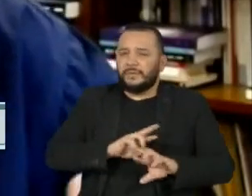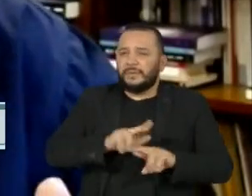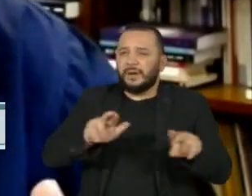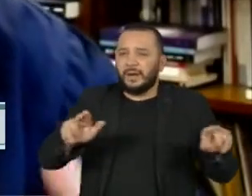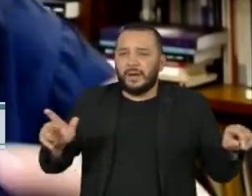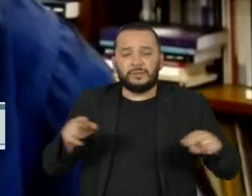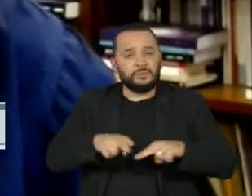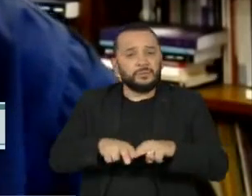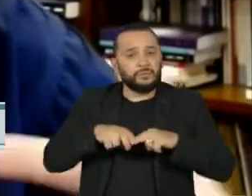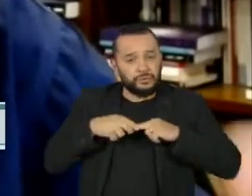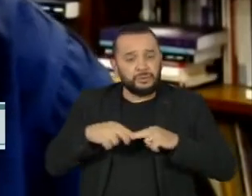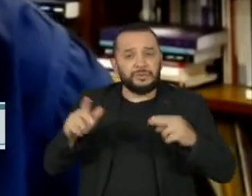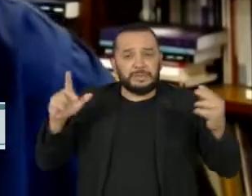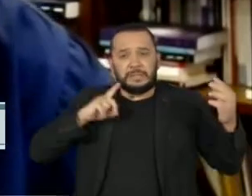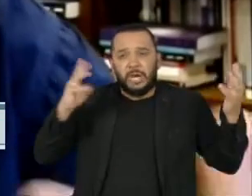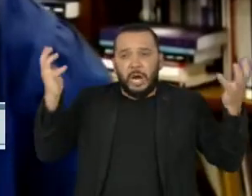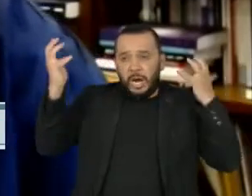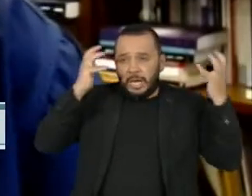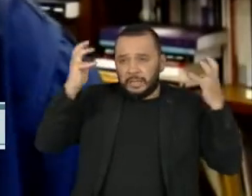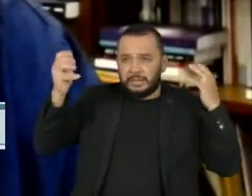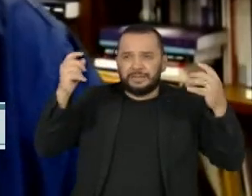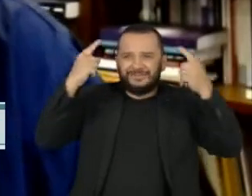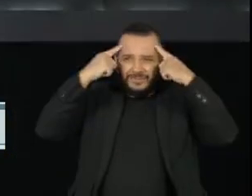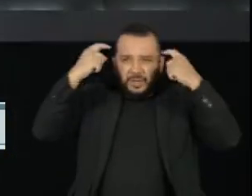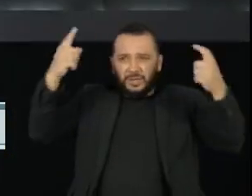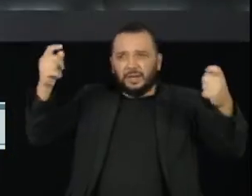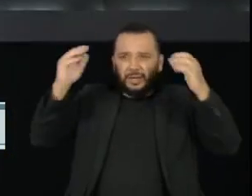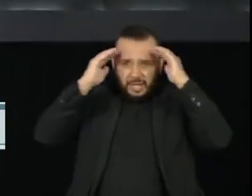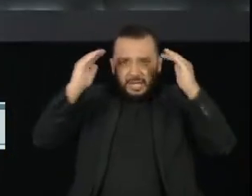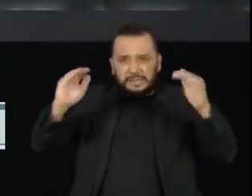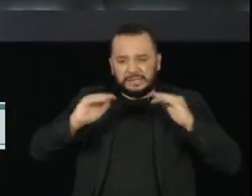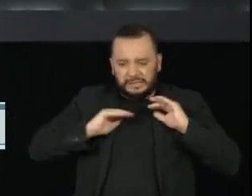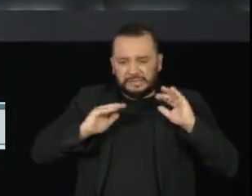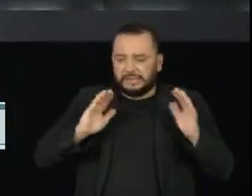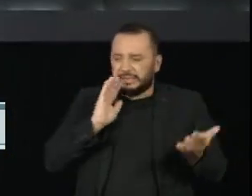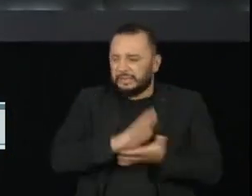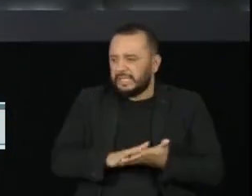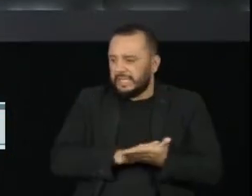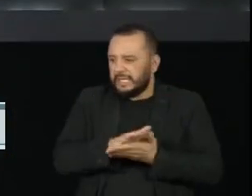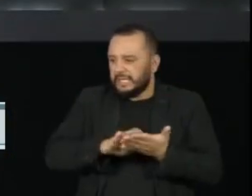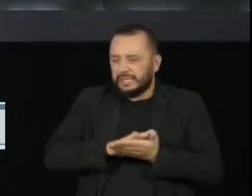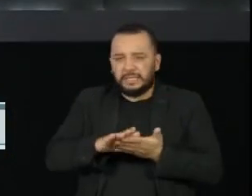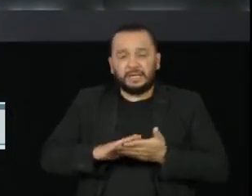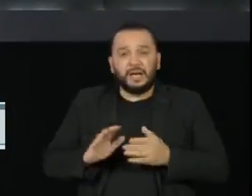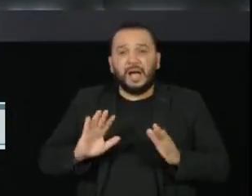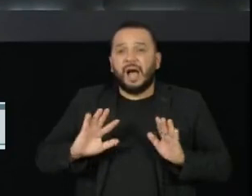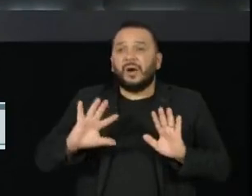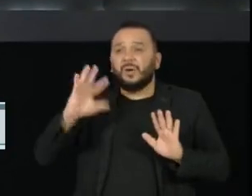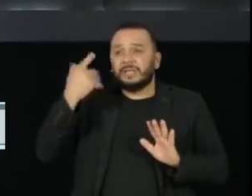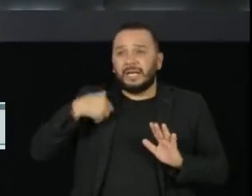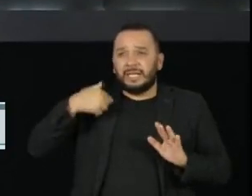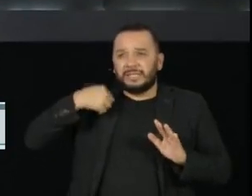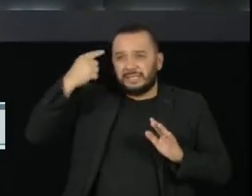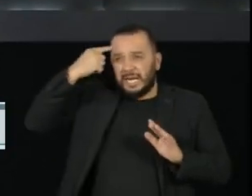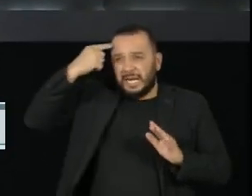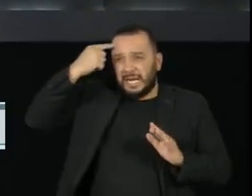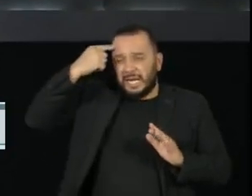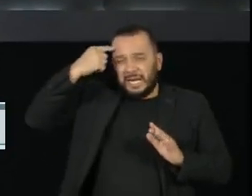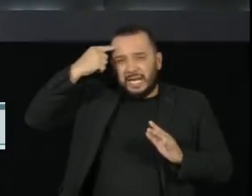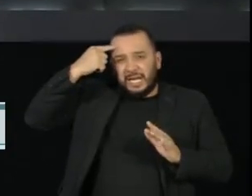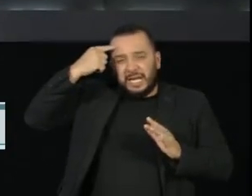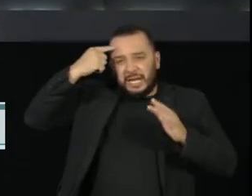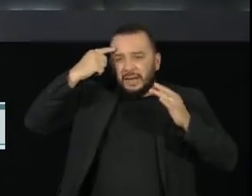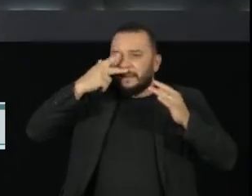tipo de opressão, violência, desrespeito que vai acentuando a nossa